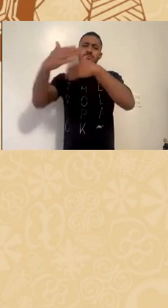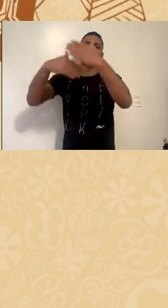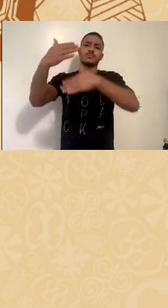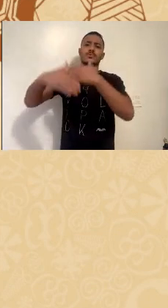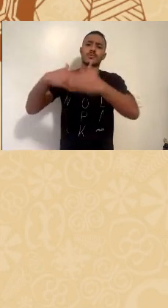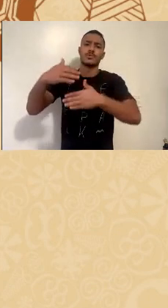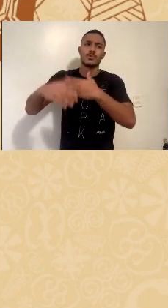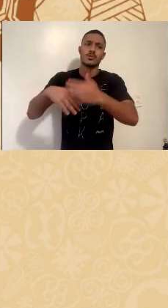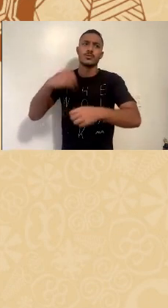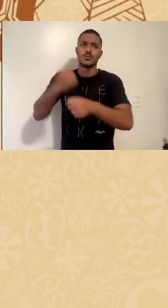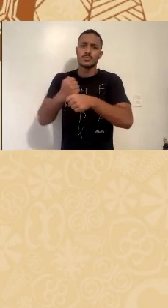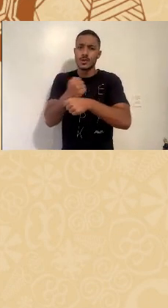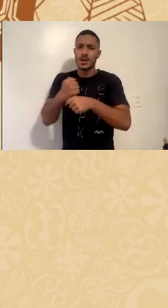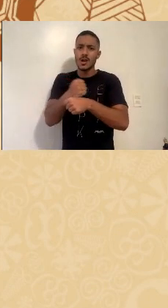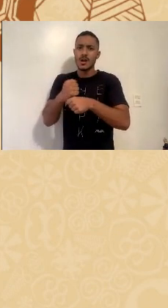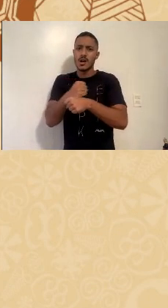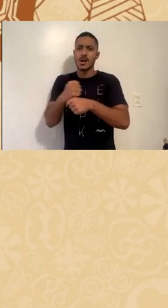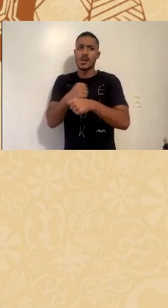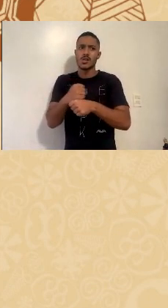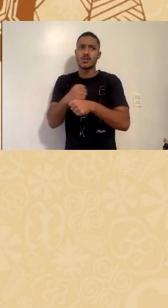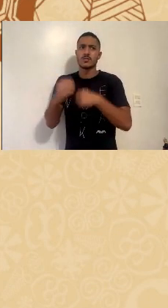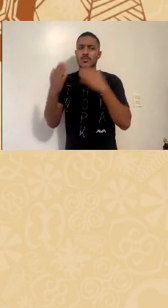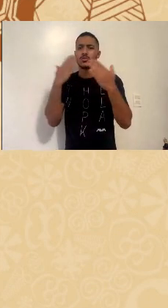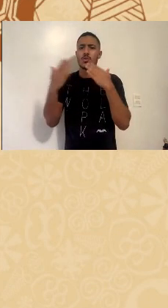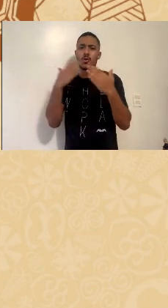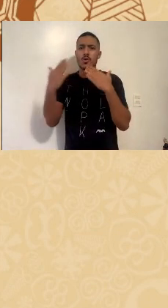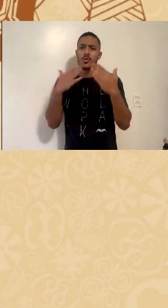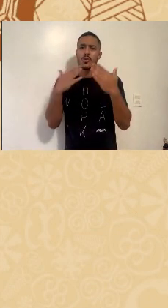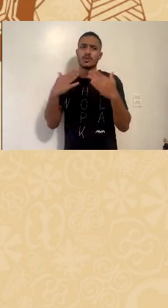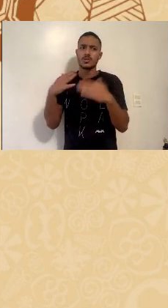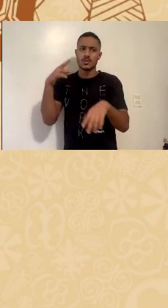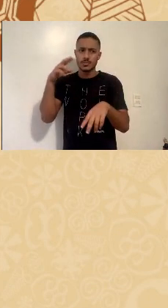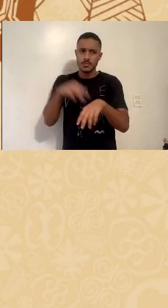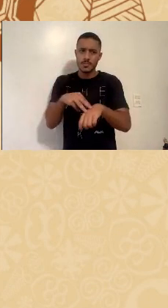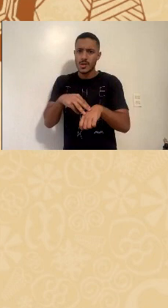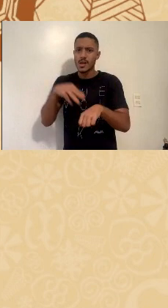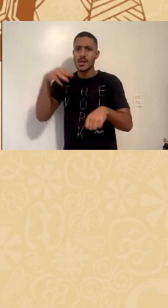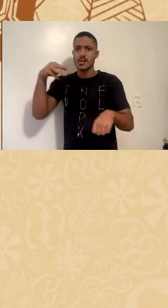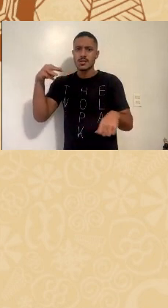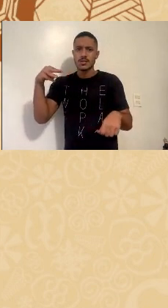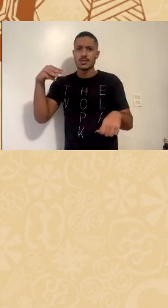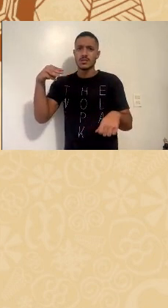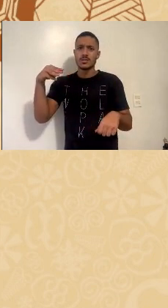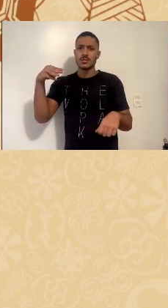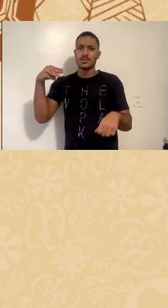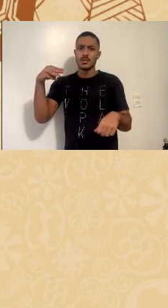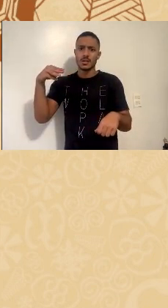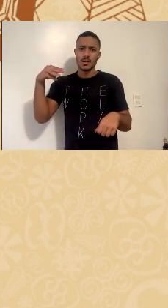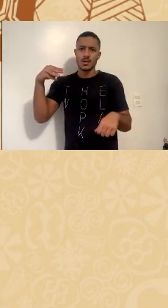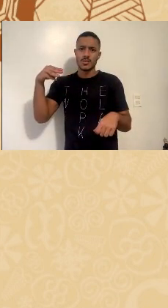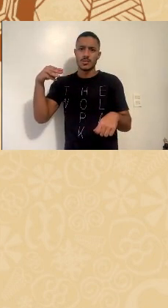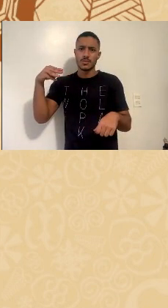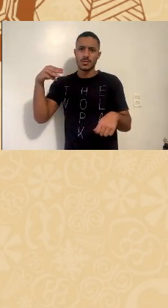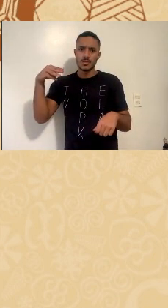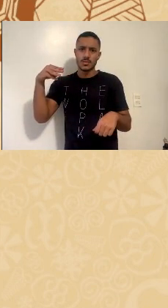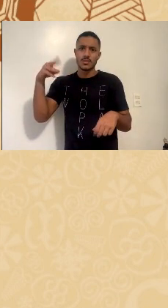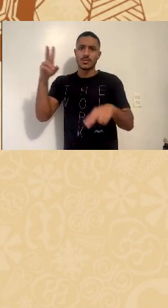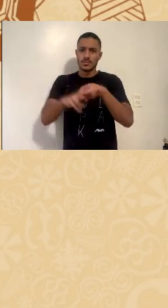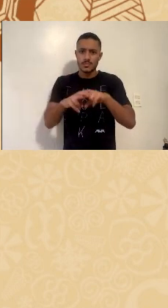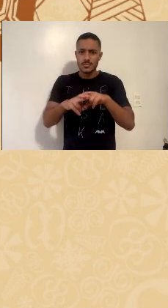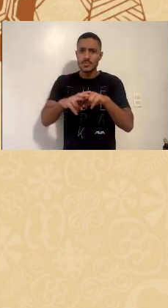da graduação em psicologia, do mestrado, estudando relações raciais, sistema prisional, segurança pública,